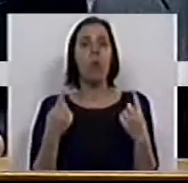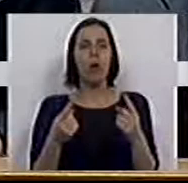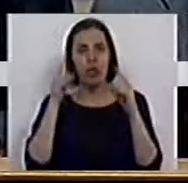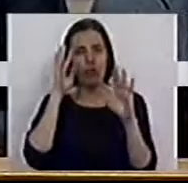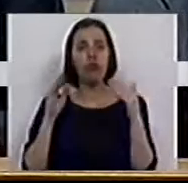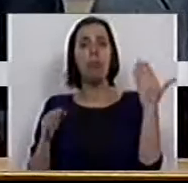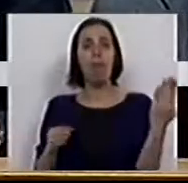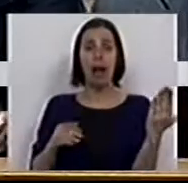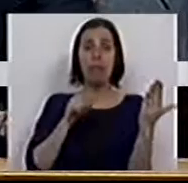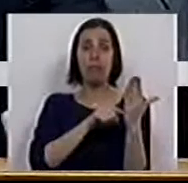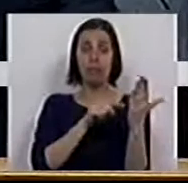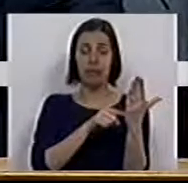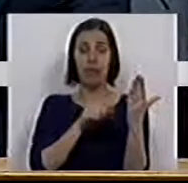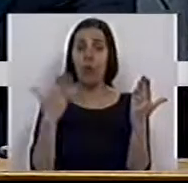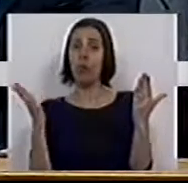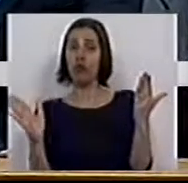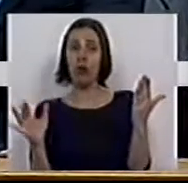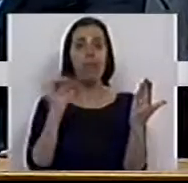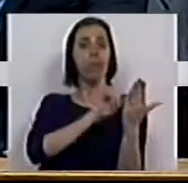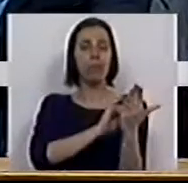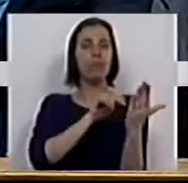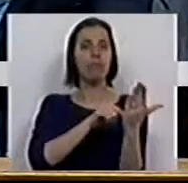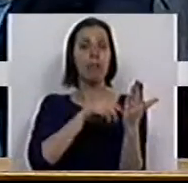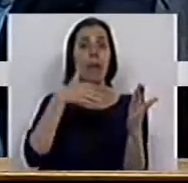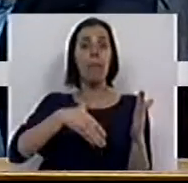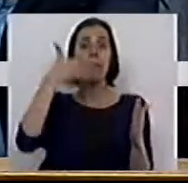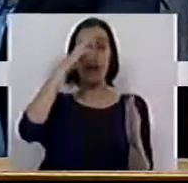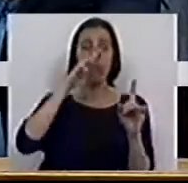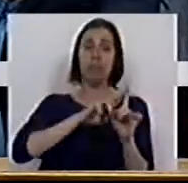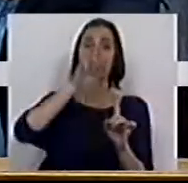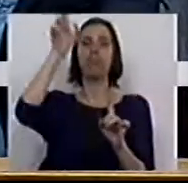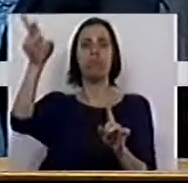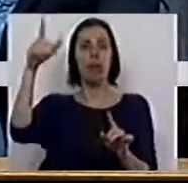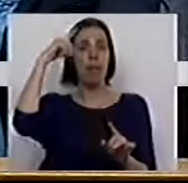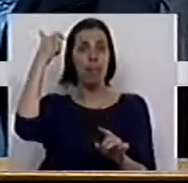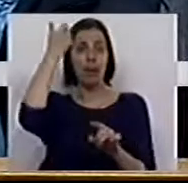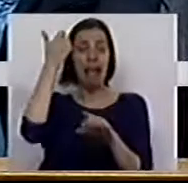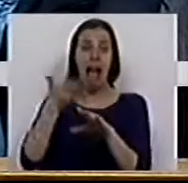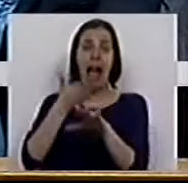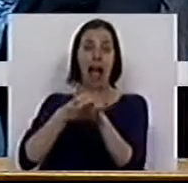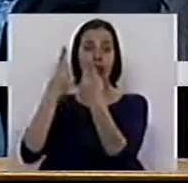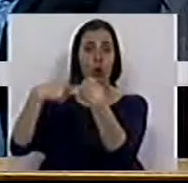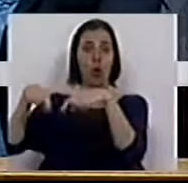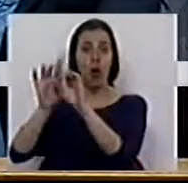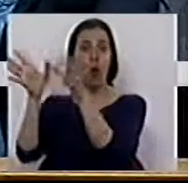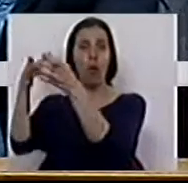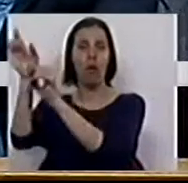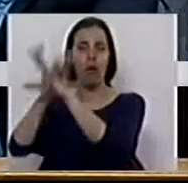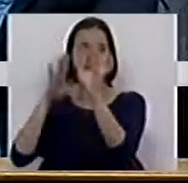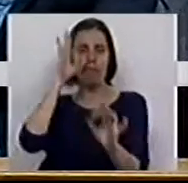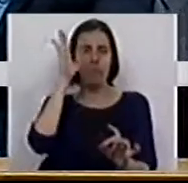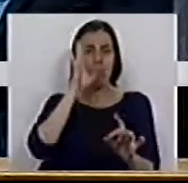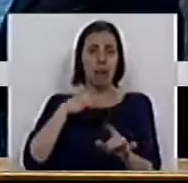espelho. E do outro lado do espelho, a visita do Primeiro-Ministro a Berlim, antes do Conselho Europeu, mostra bem que